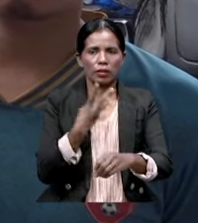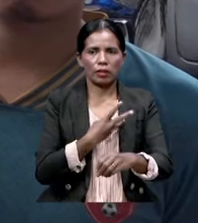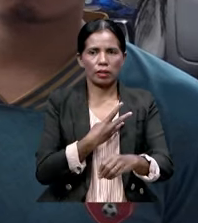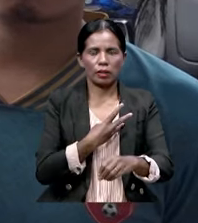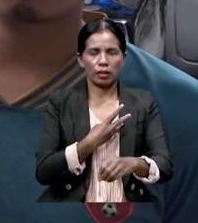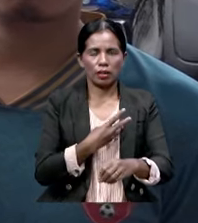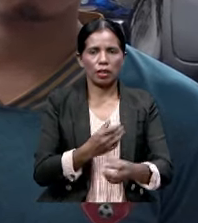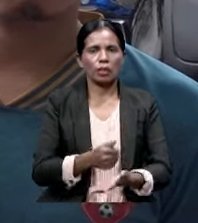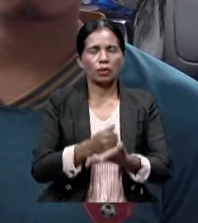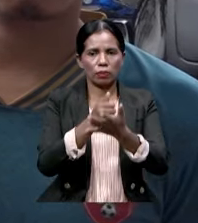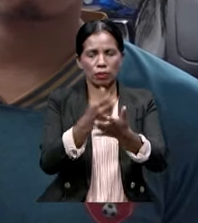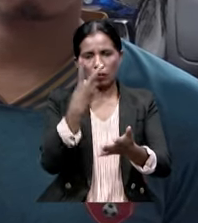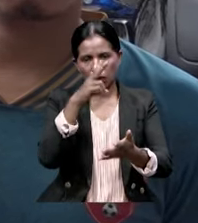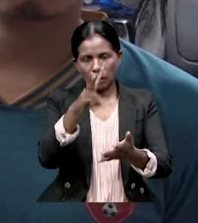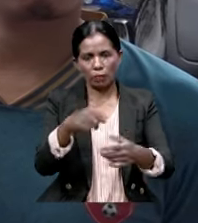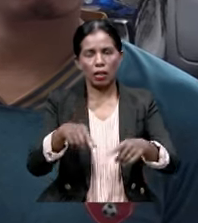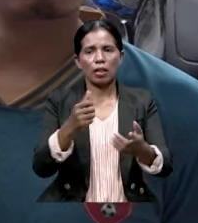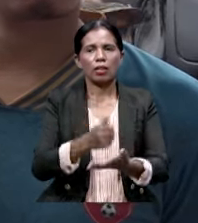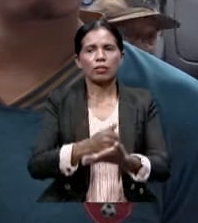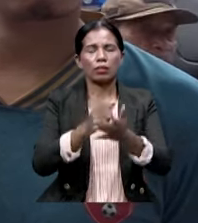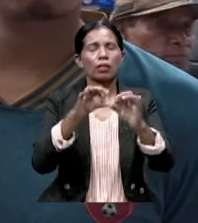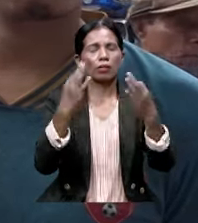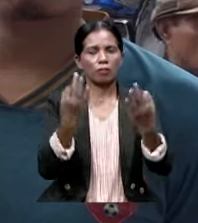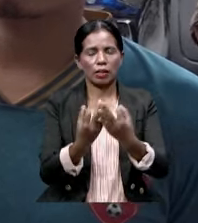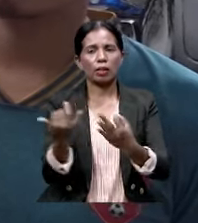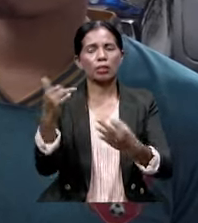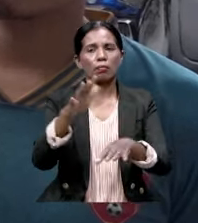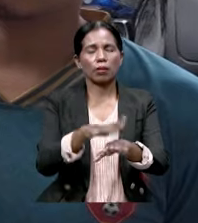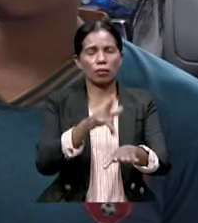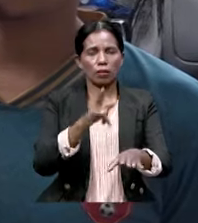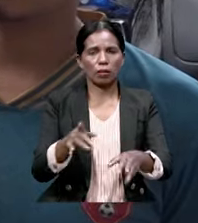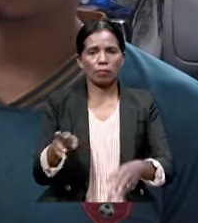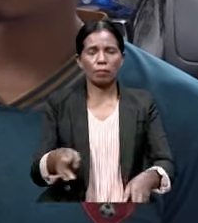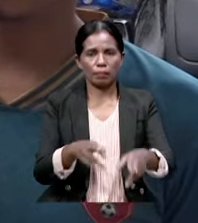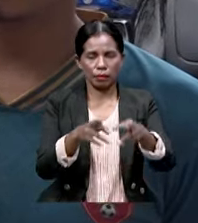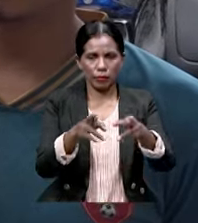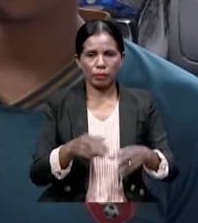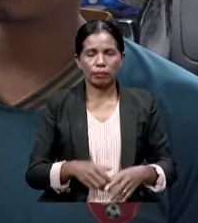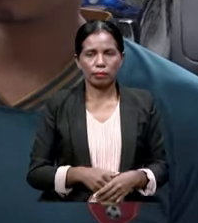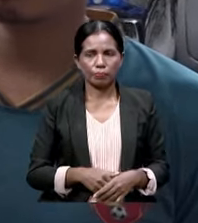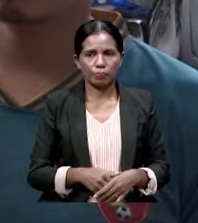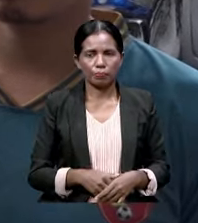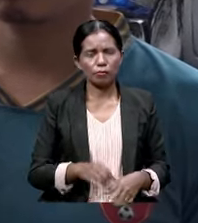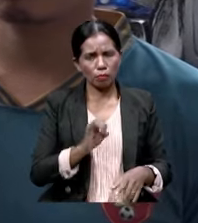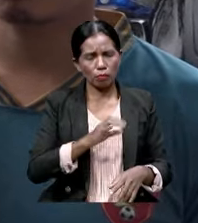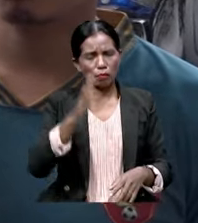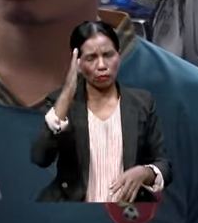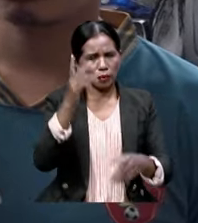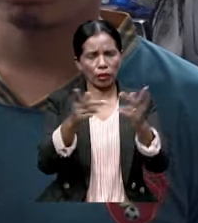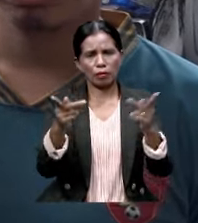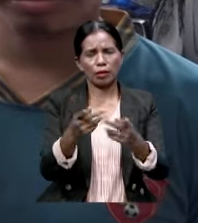intervention direta tu belehare conditions familia sira ne be afetado haonin fati lubu kida lilu